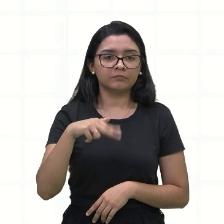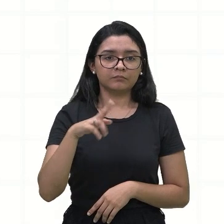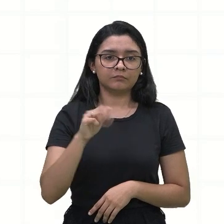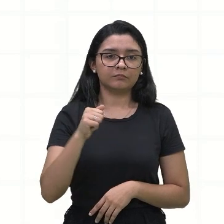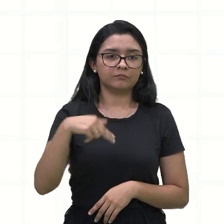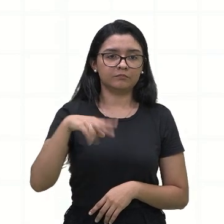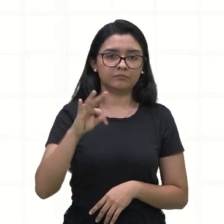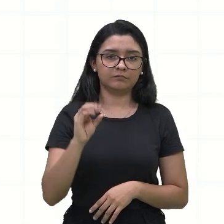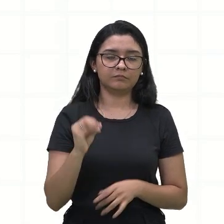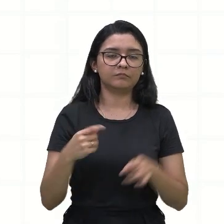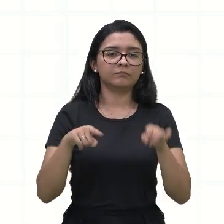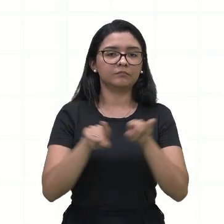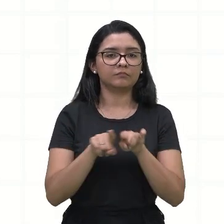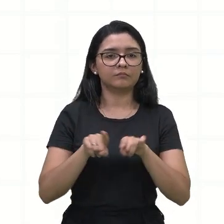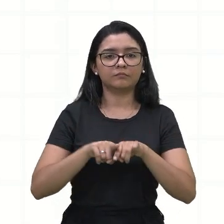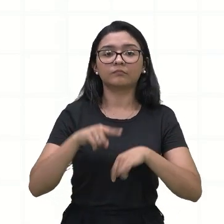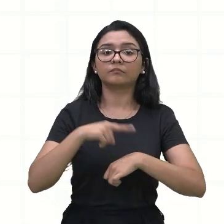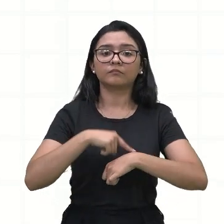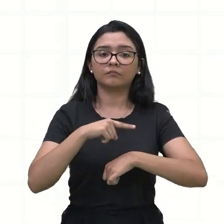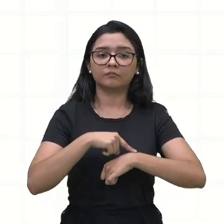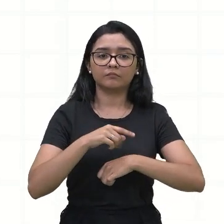enumeração de